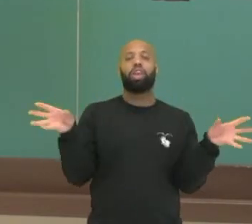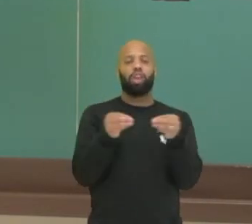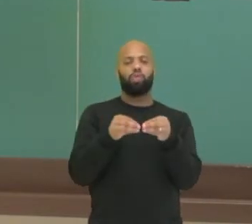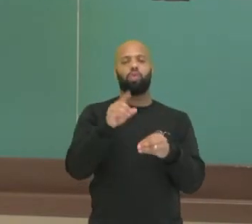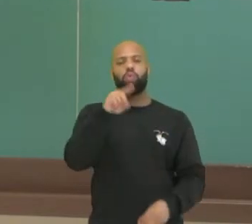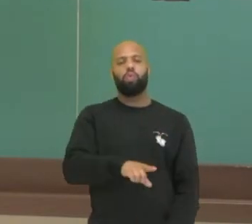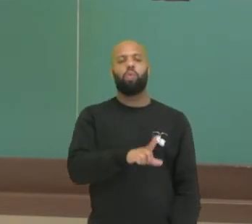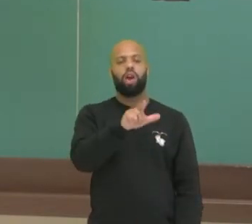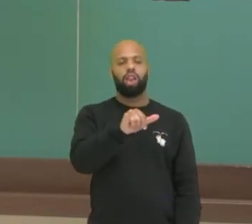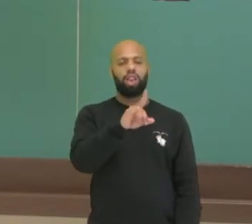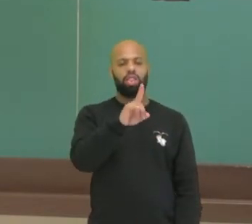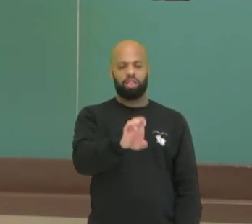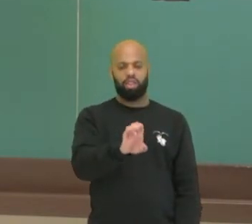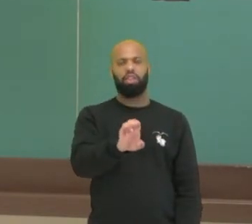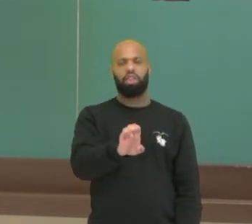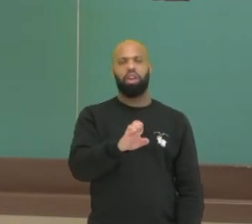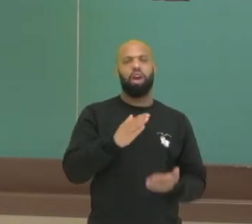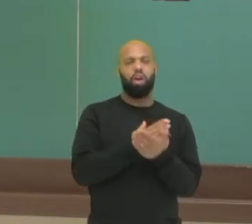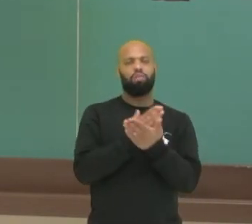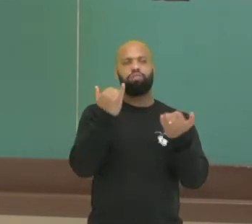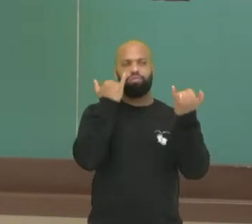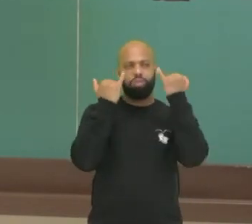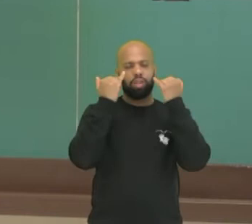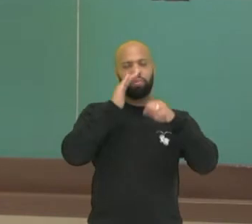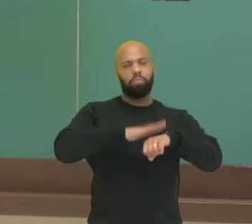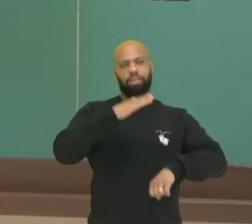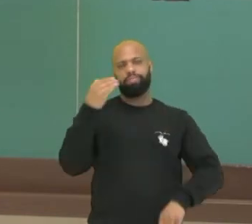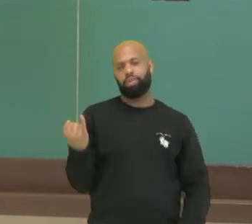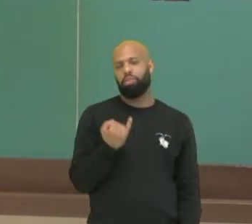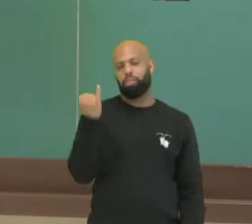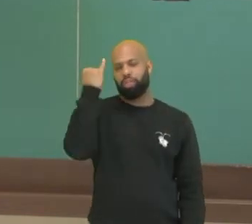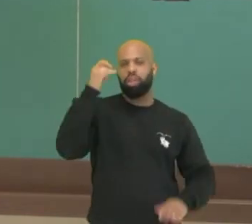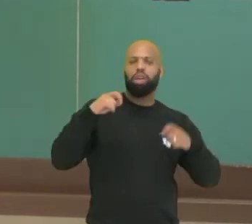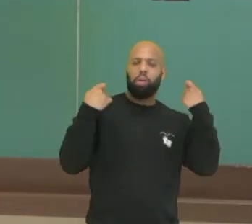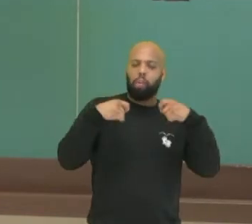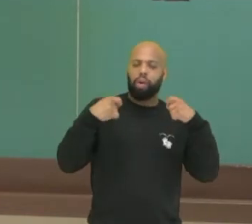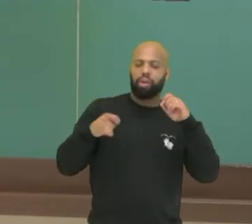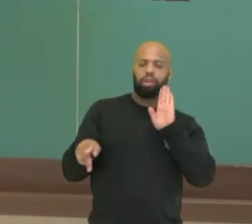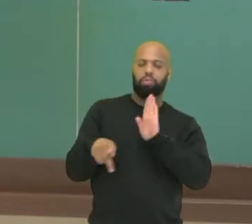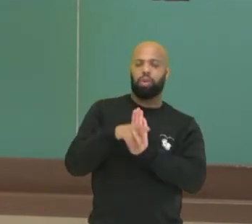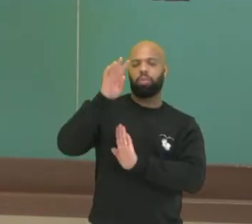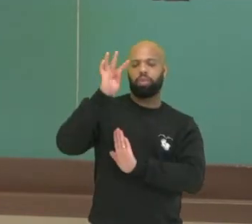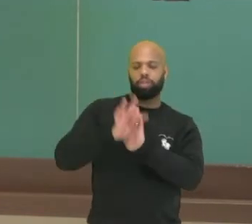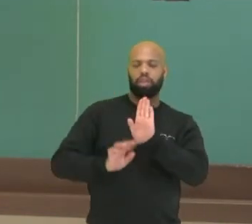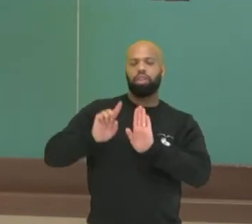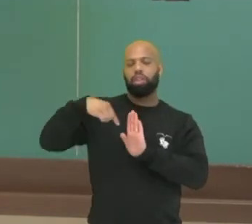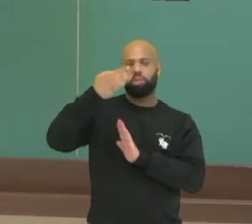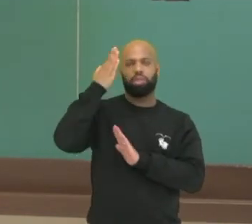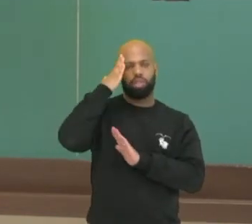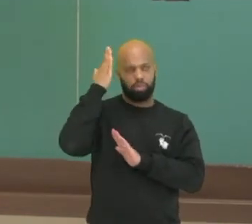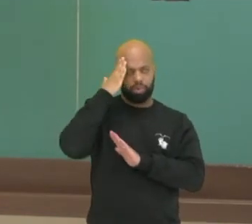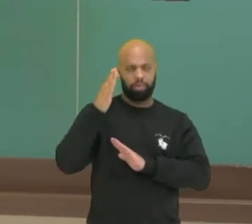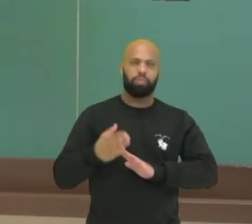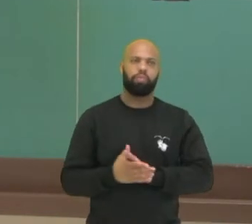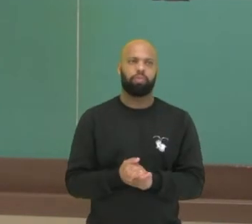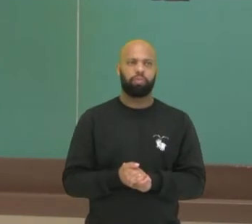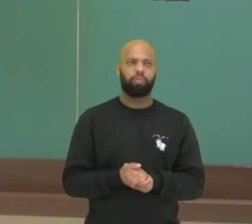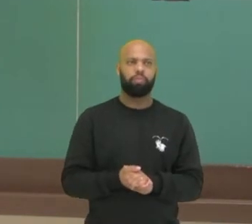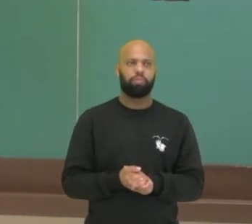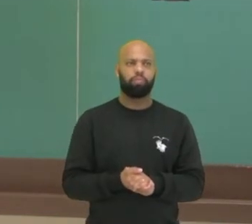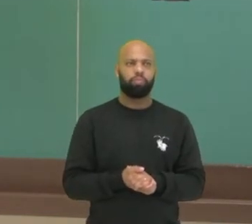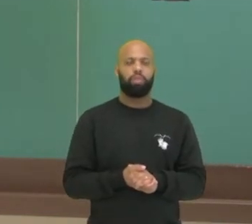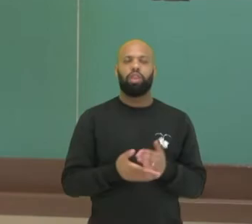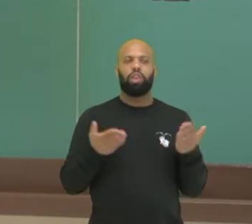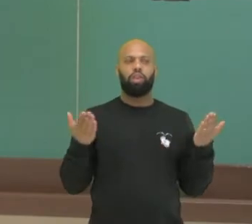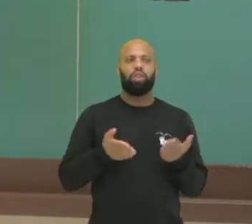que traz de forma resumida algumas informações mais pormenorizadas a respeito do corpo do texto que vai compor a reportagem.